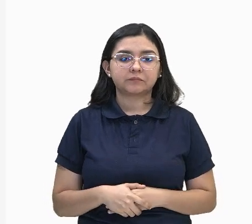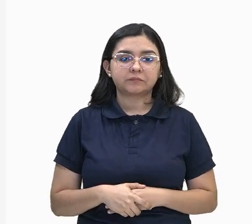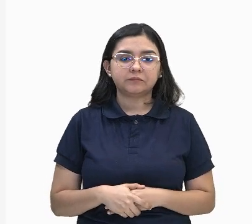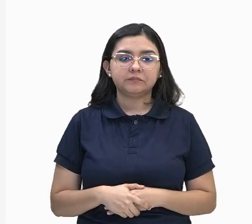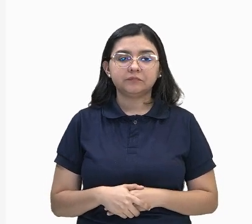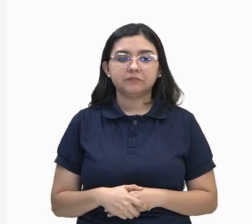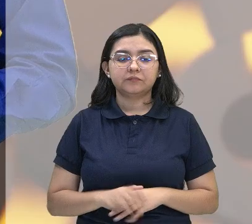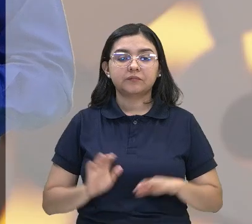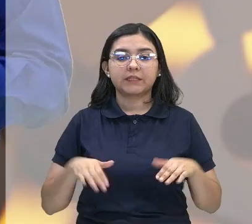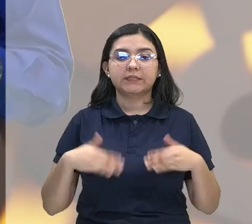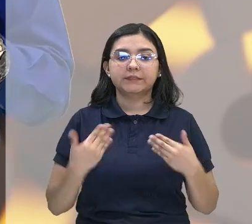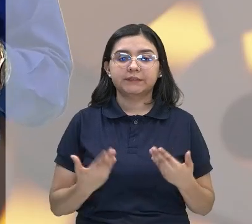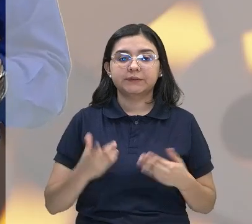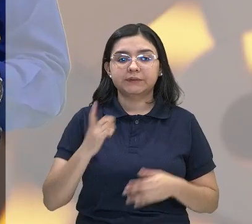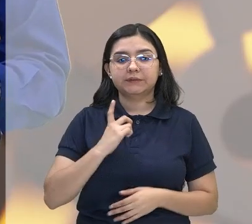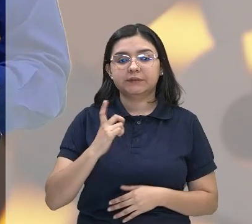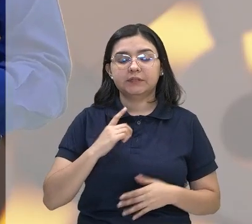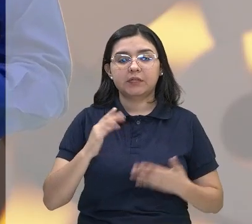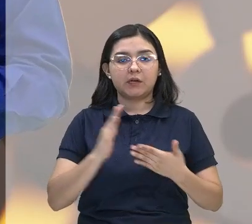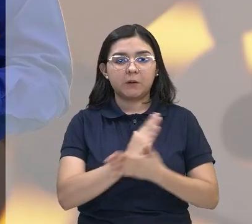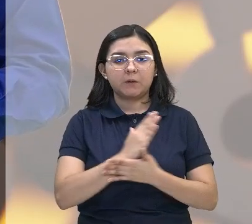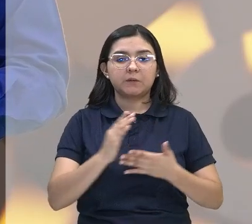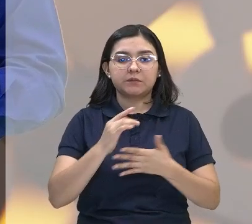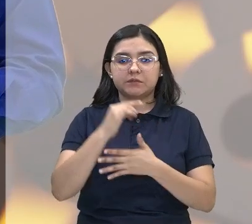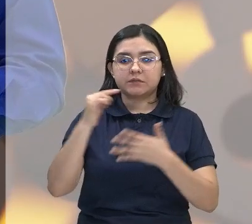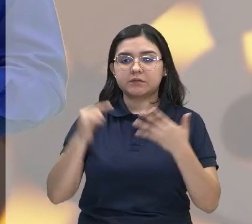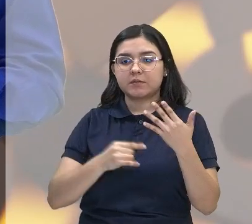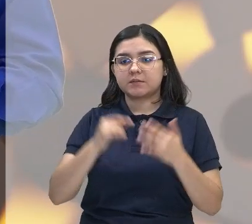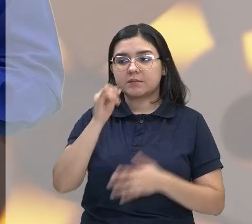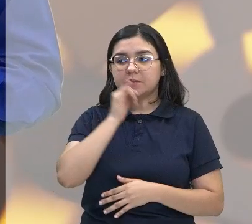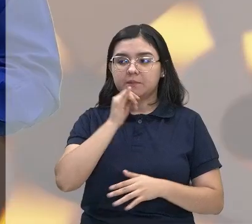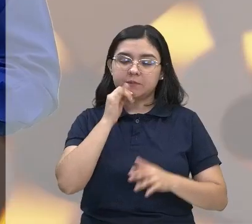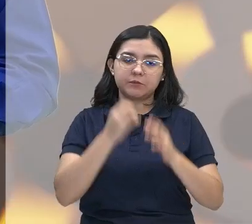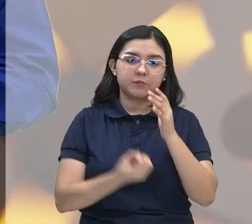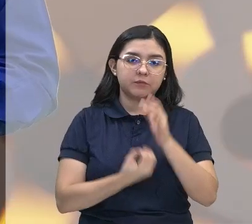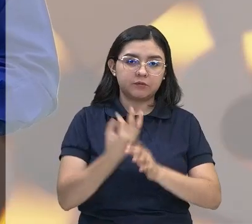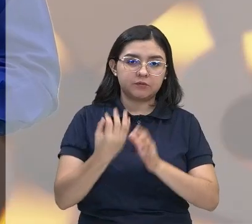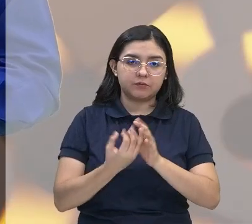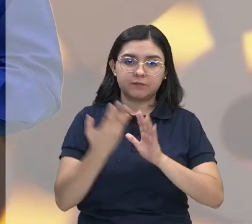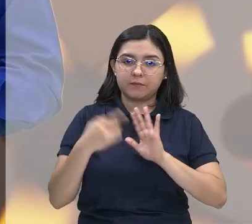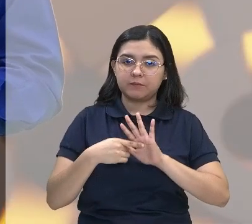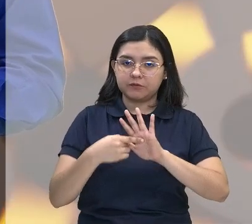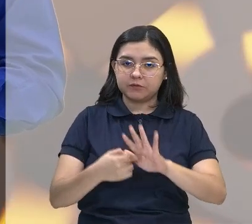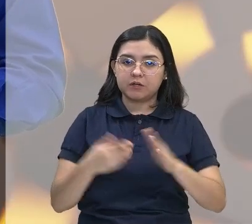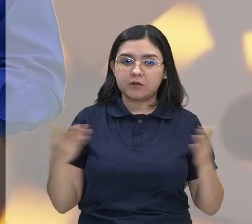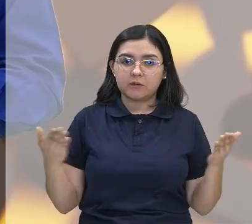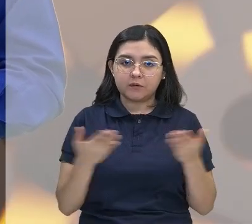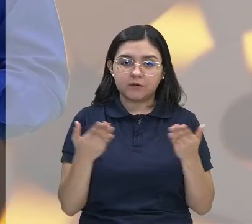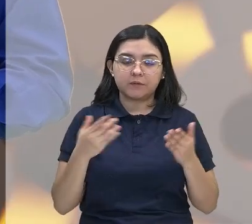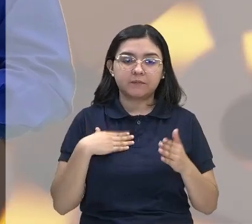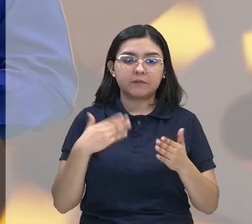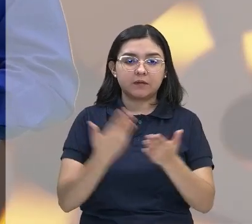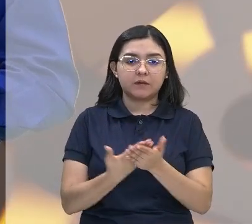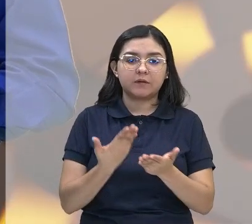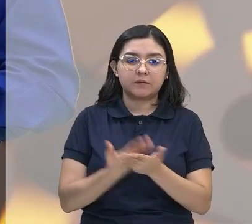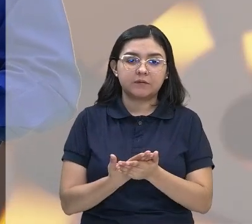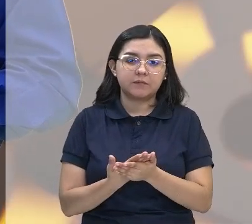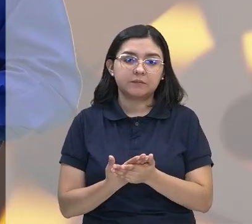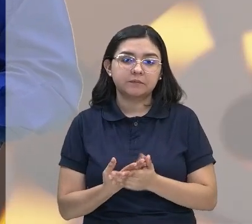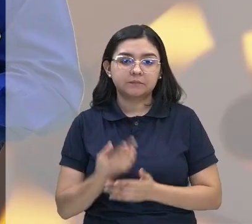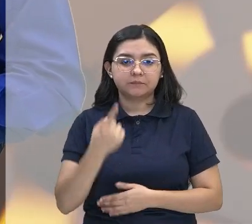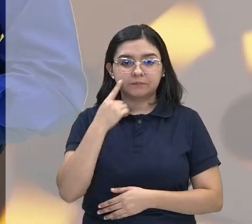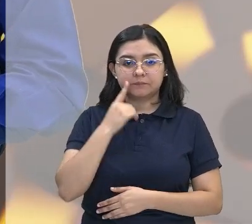E nós temos alguns exemplos de produção que nós trouxemos para vocês em nossas aulas. Vejam